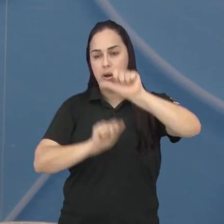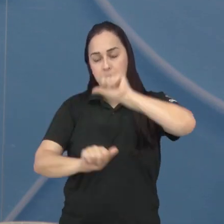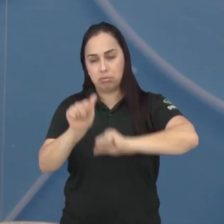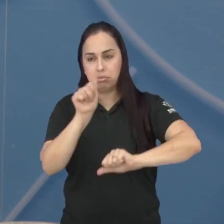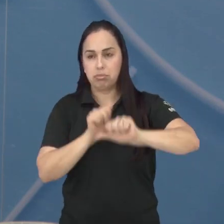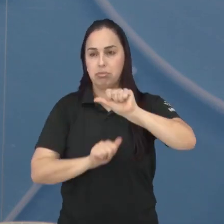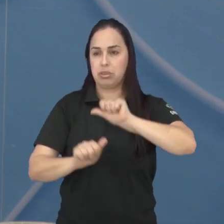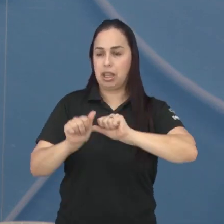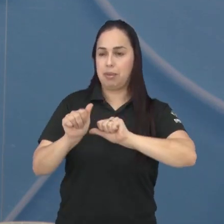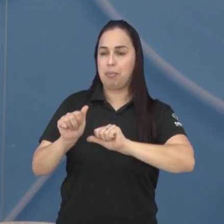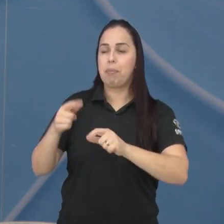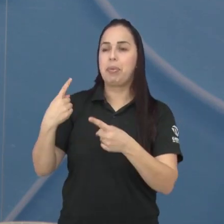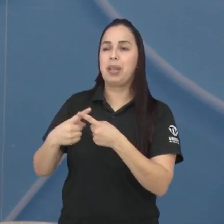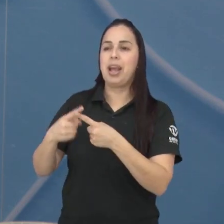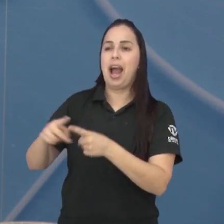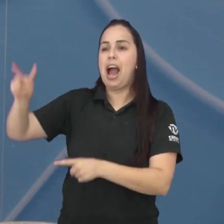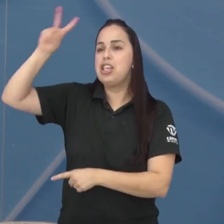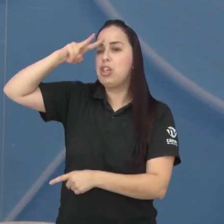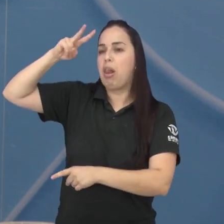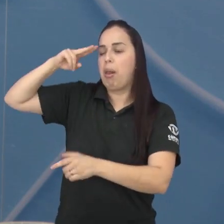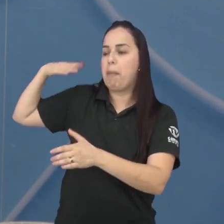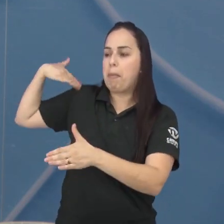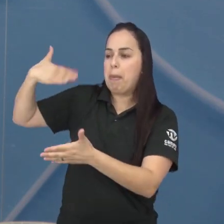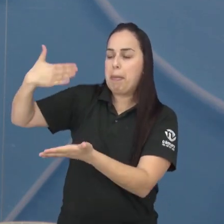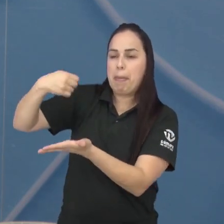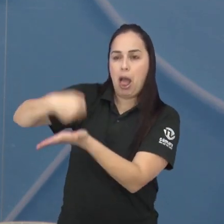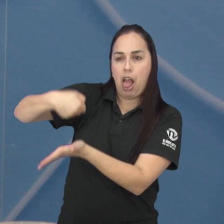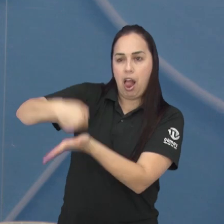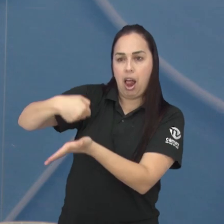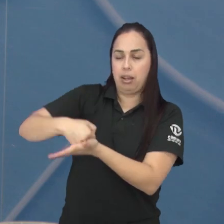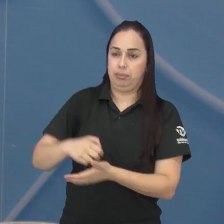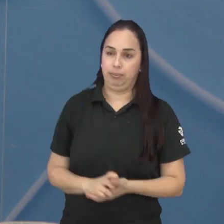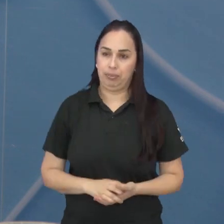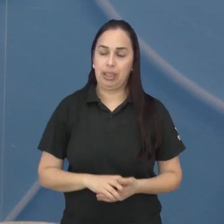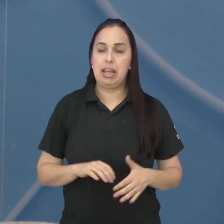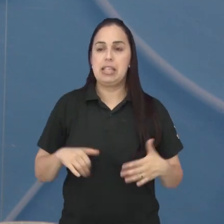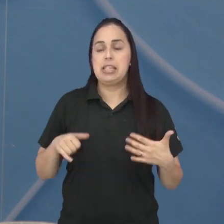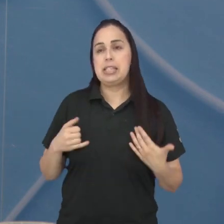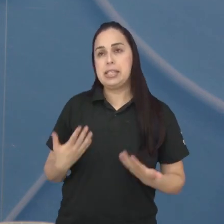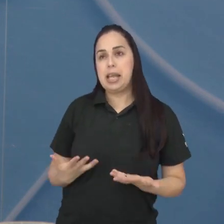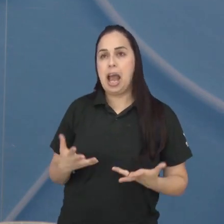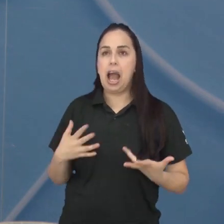esse cenário historicamente colocado, né? Porque se fosse mimimi,